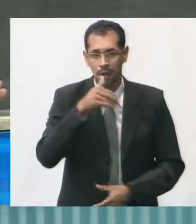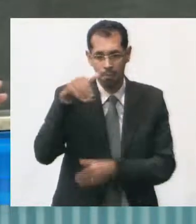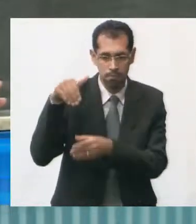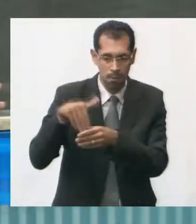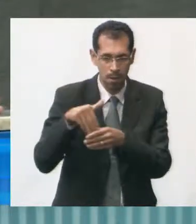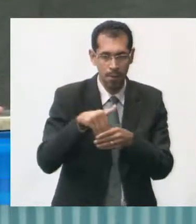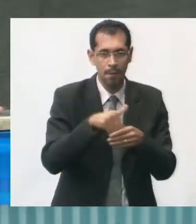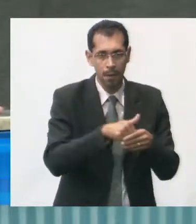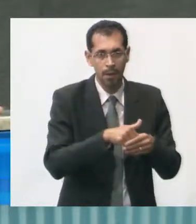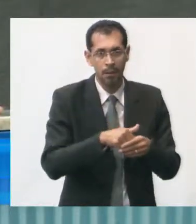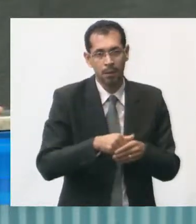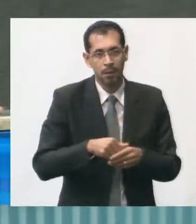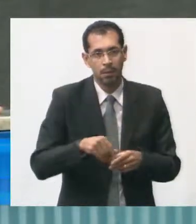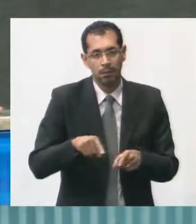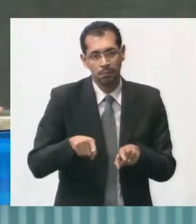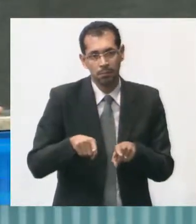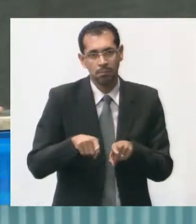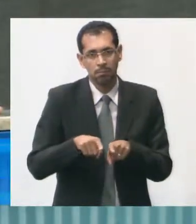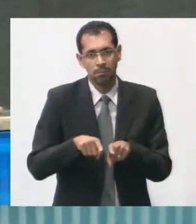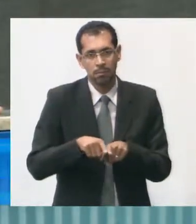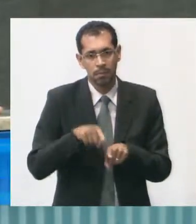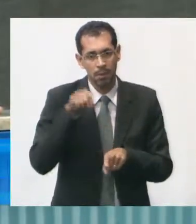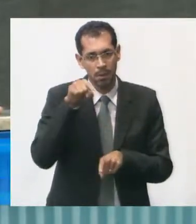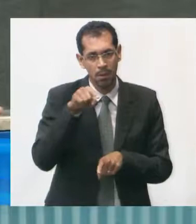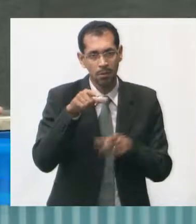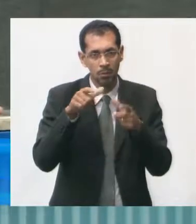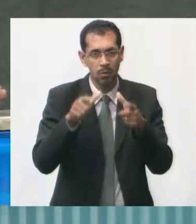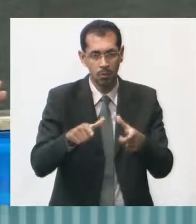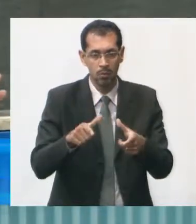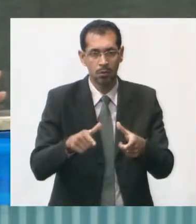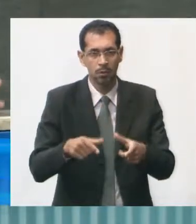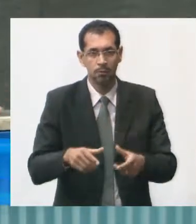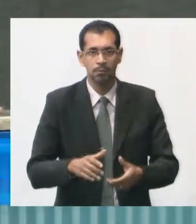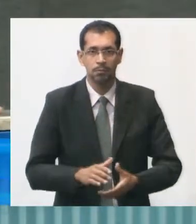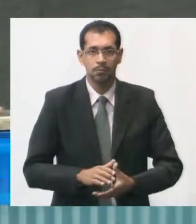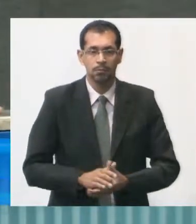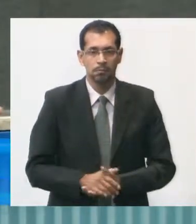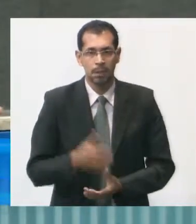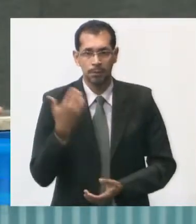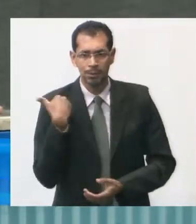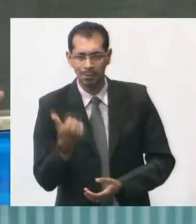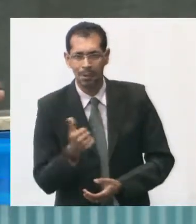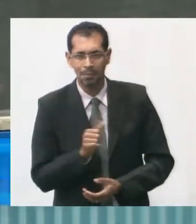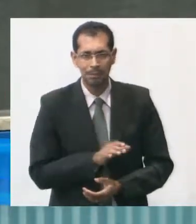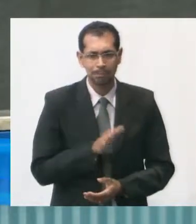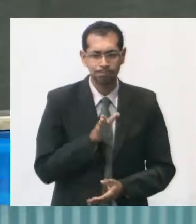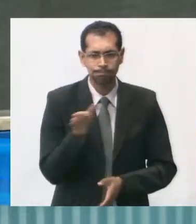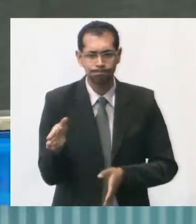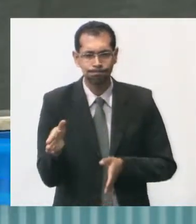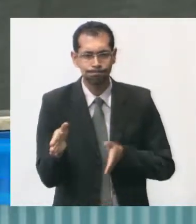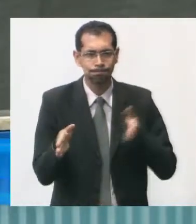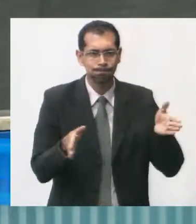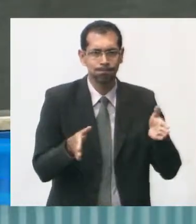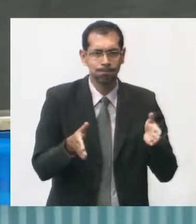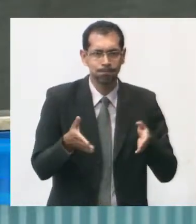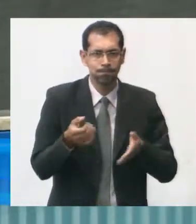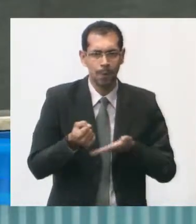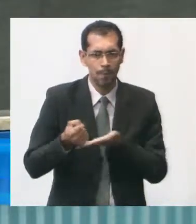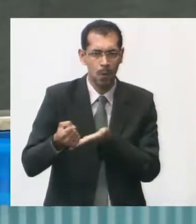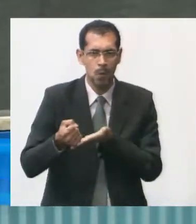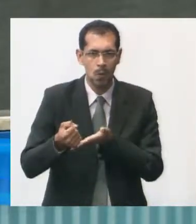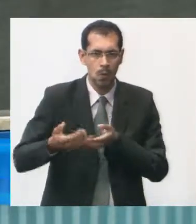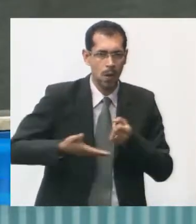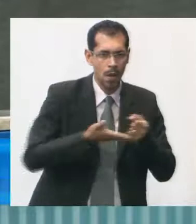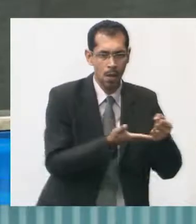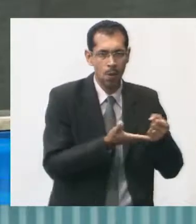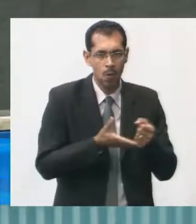também a nos posicionar em relação a alguma chapa ou outra, mas preferimos não se envolver nesse processo,